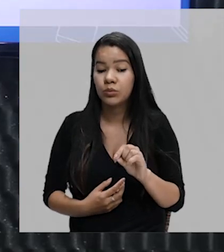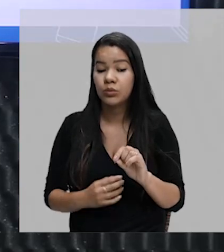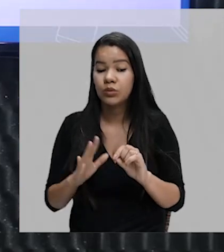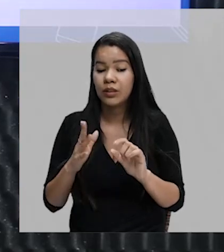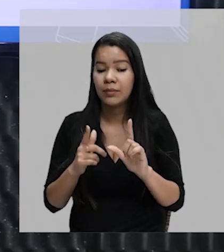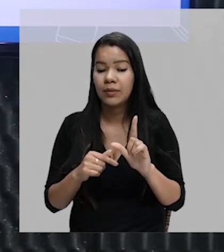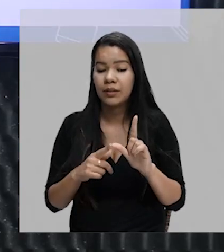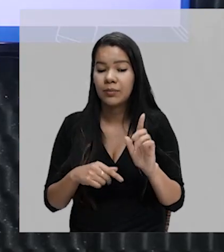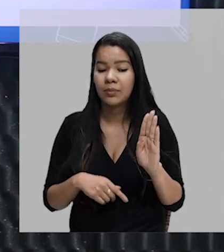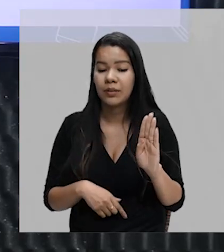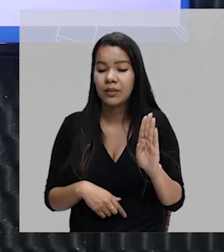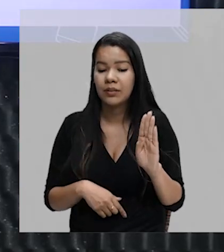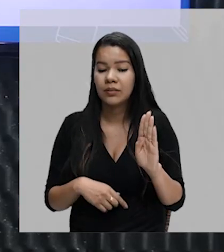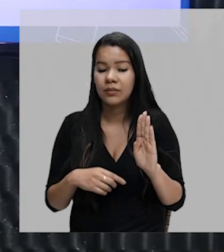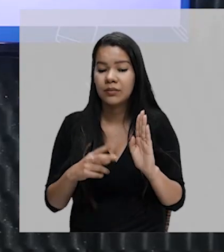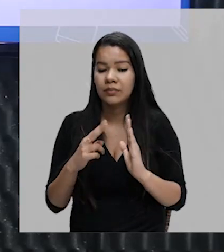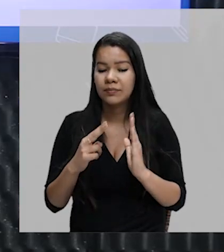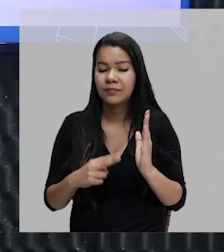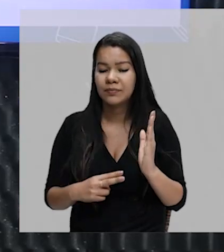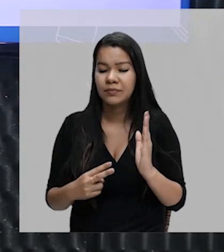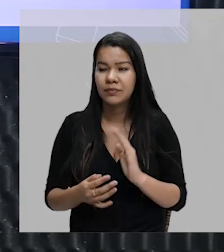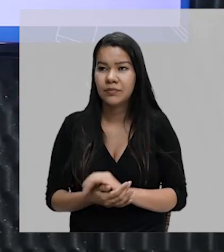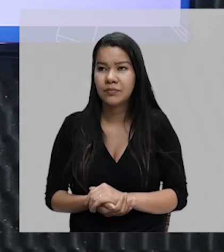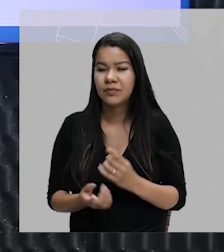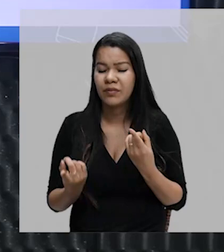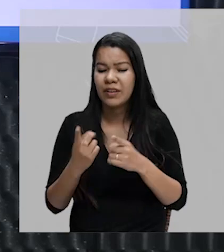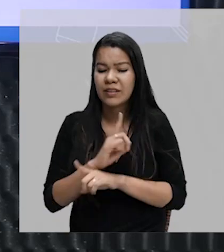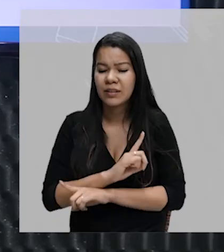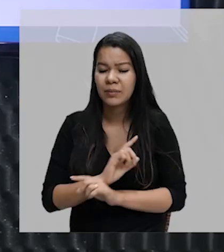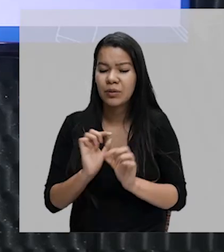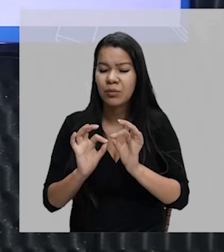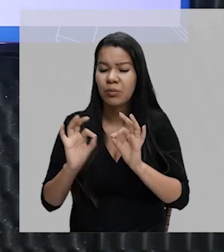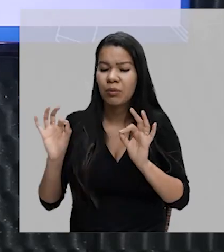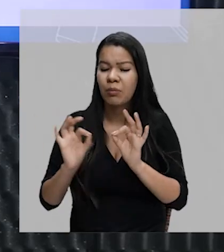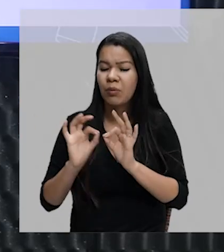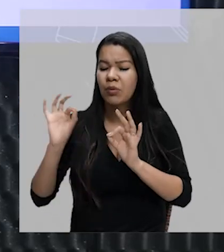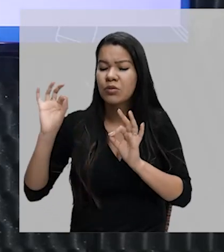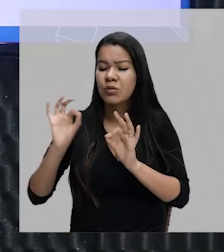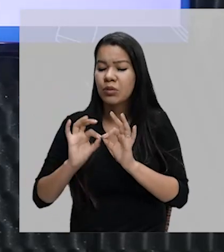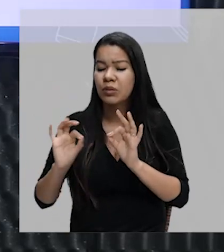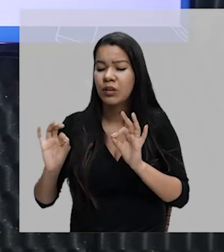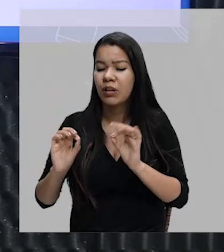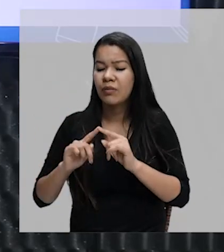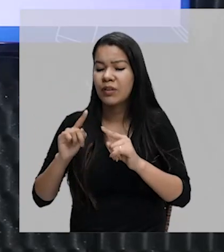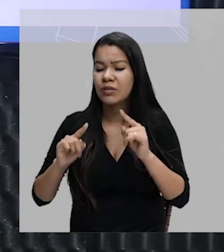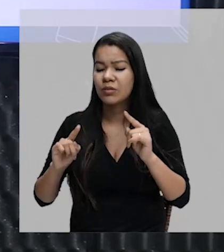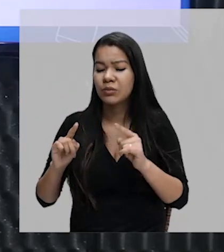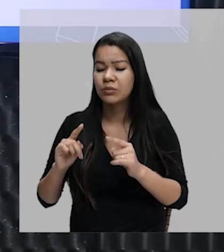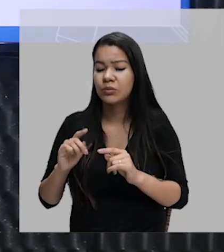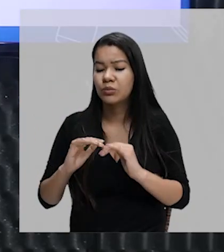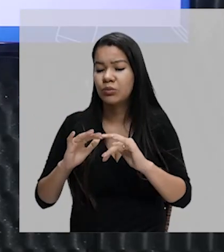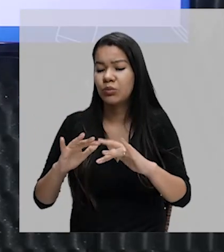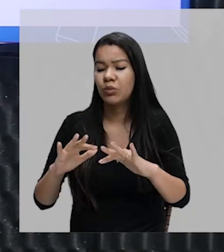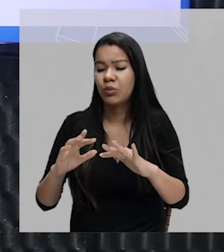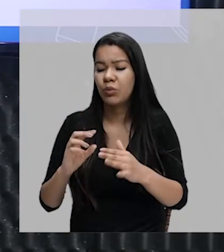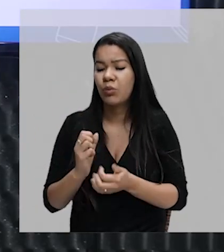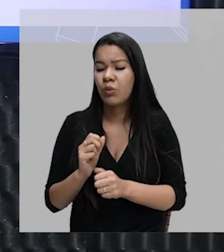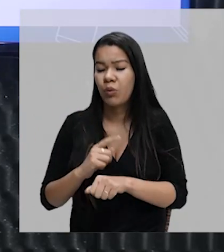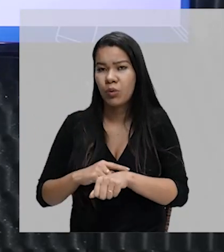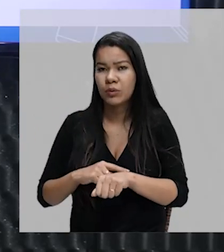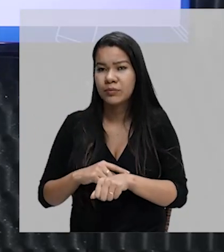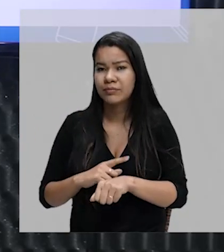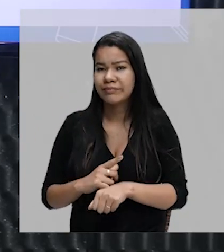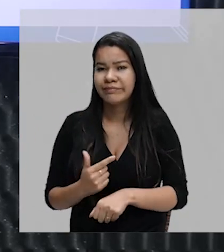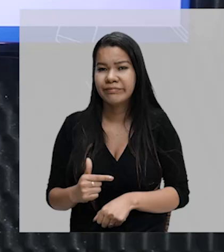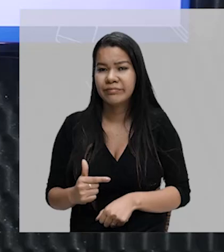B, inversamente proporcional à variação do fluxo com o tempo, certo? Então nós estamos falando da força,